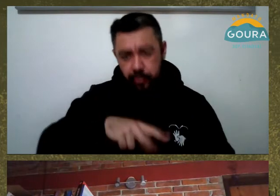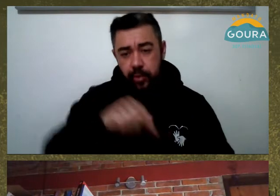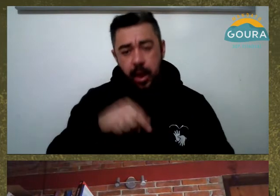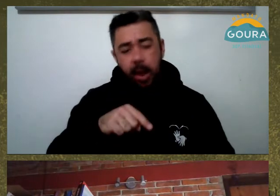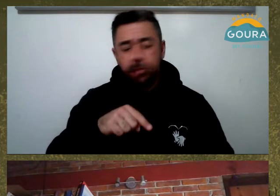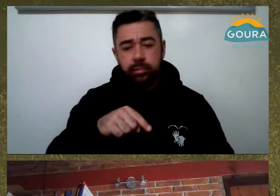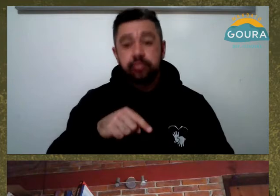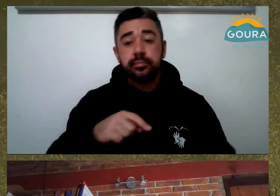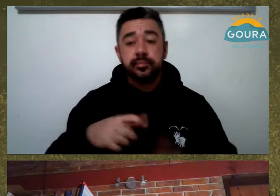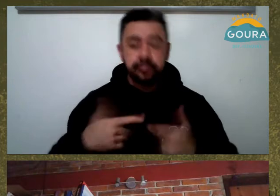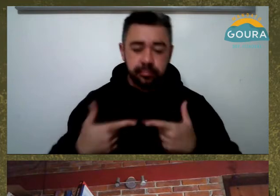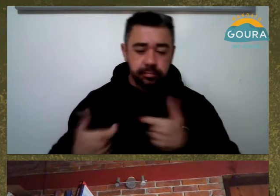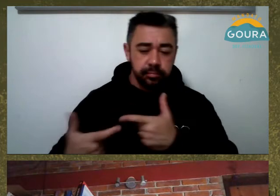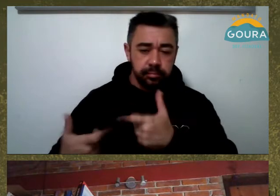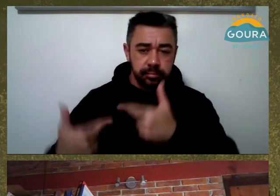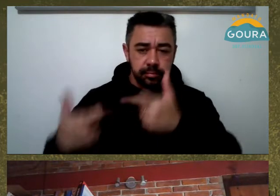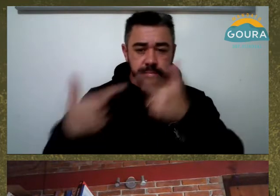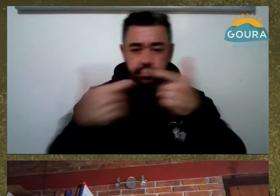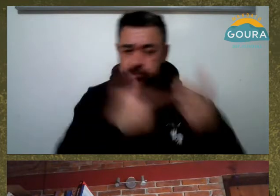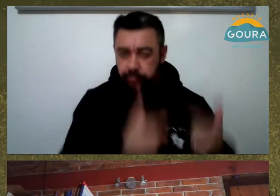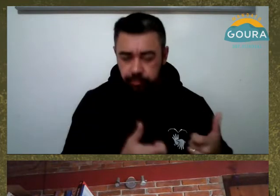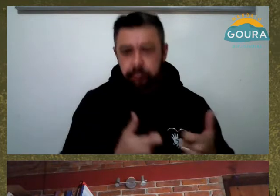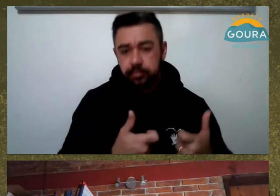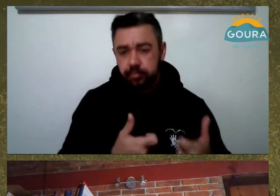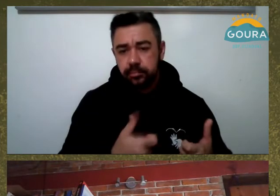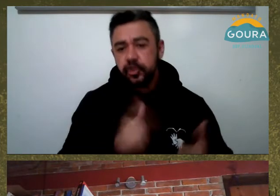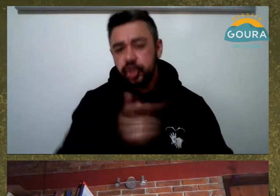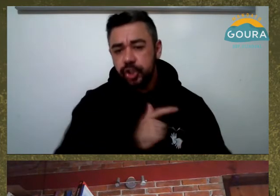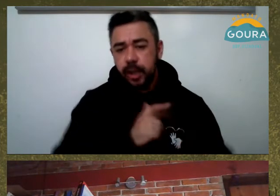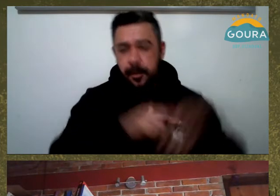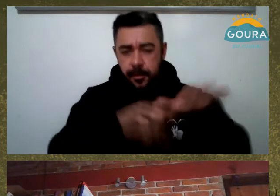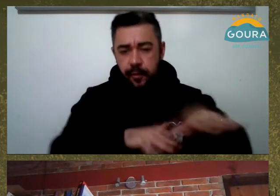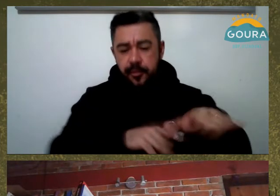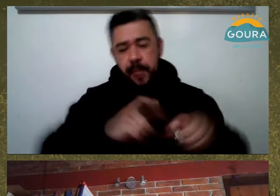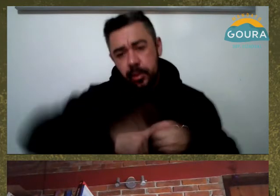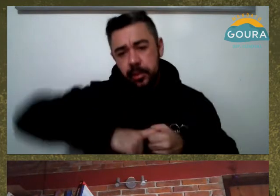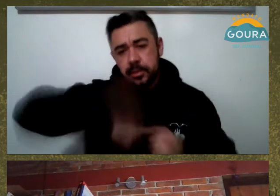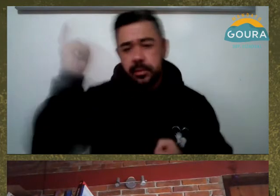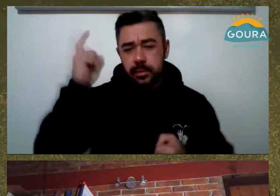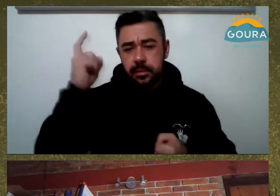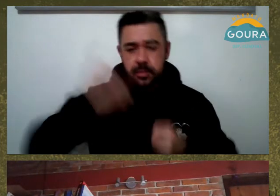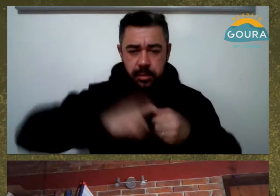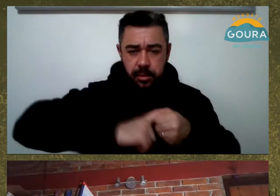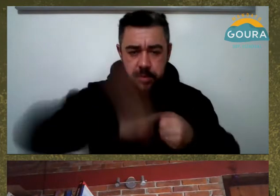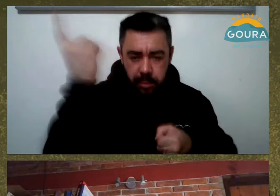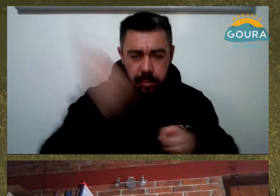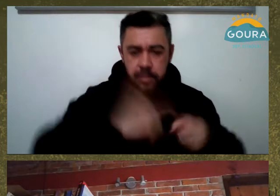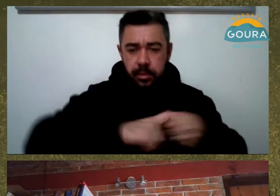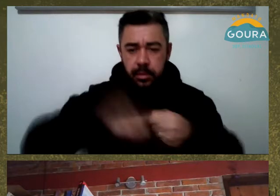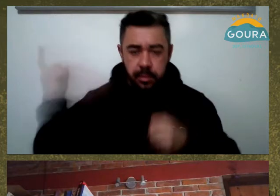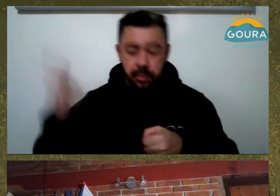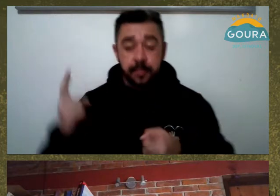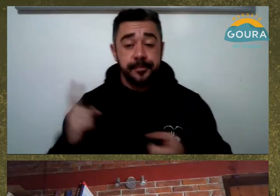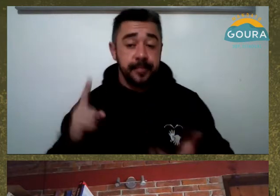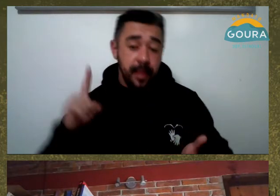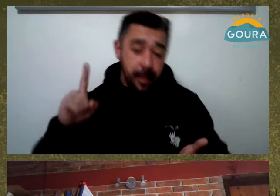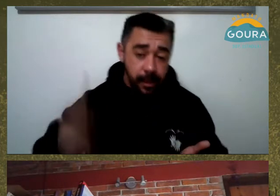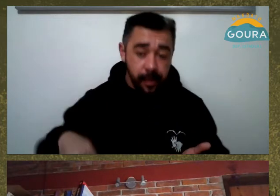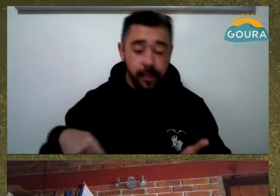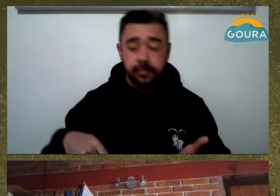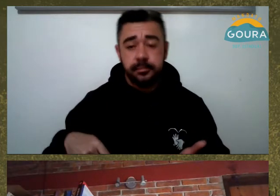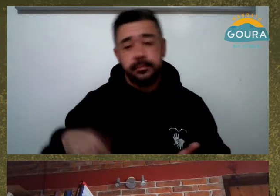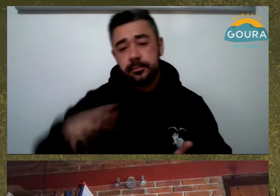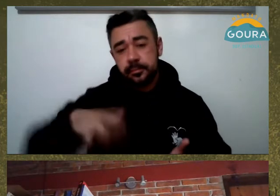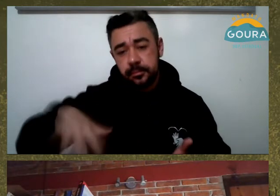que nessa altura vivia movimentos de libertação e que eram contrariados pelo